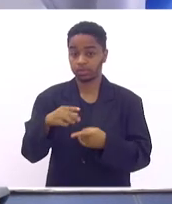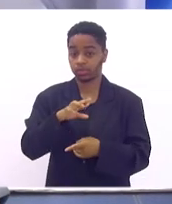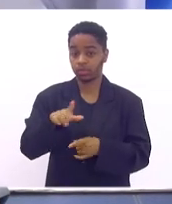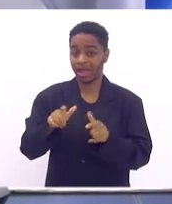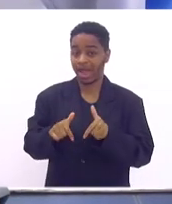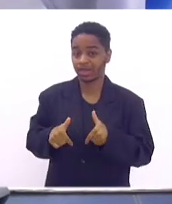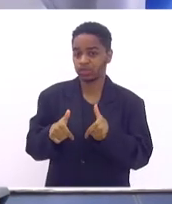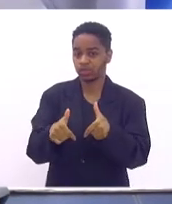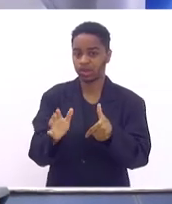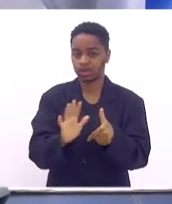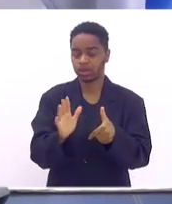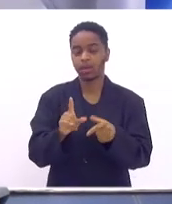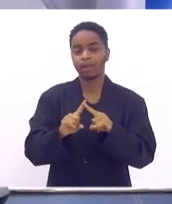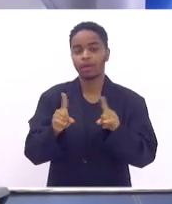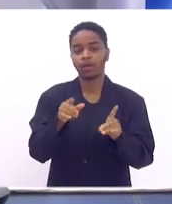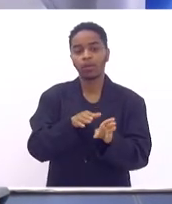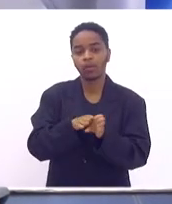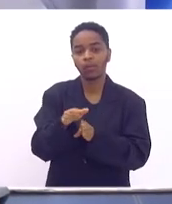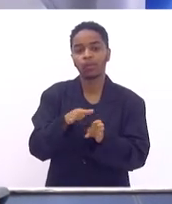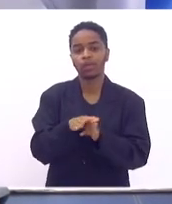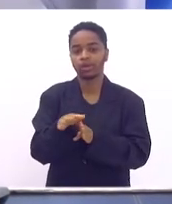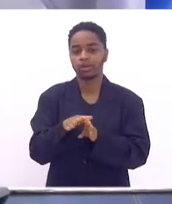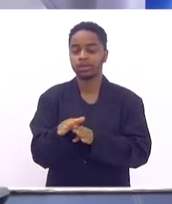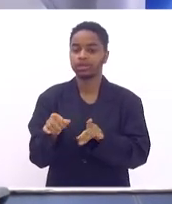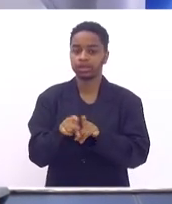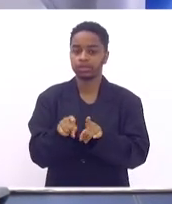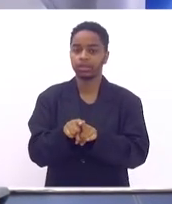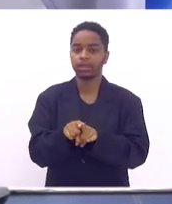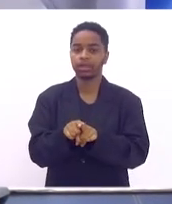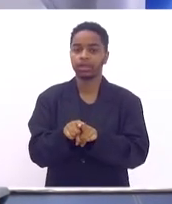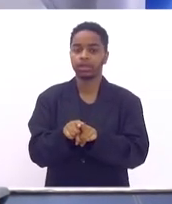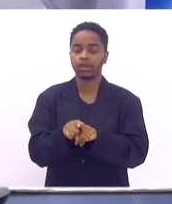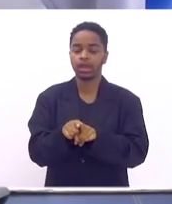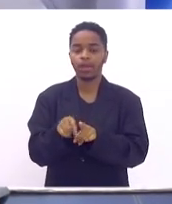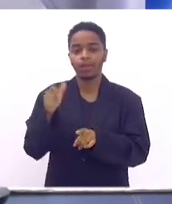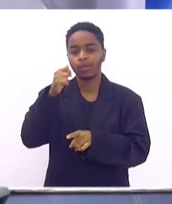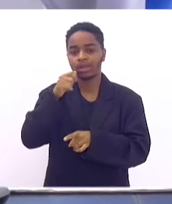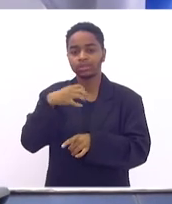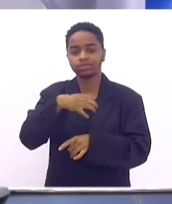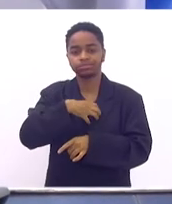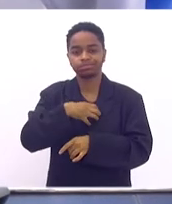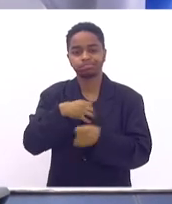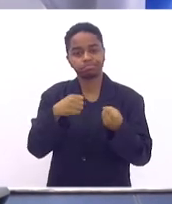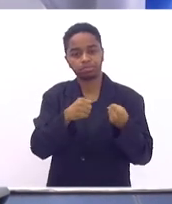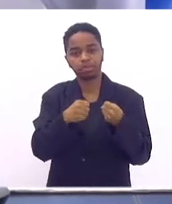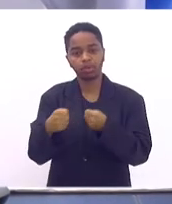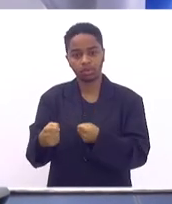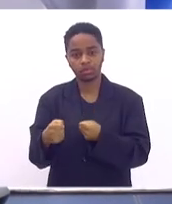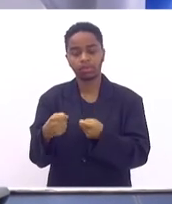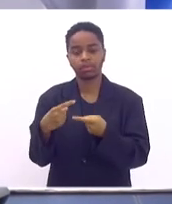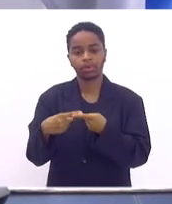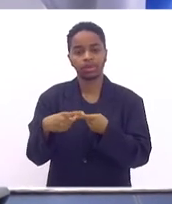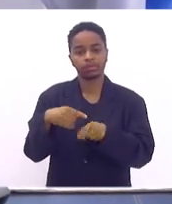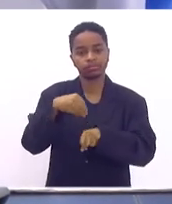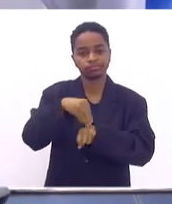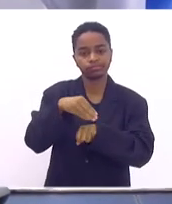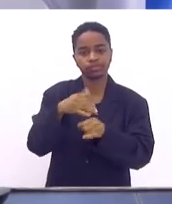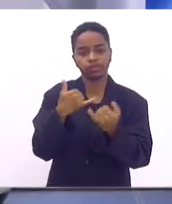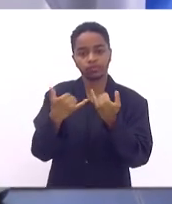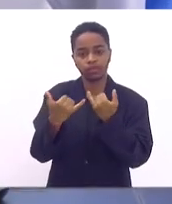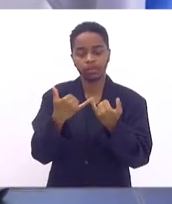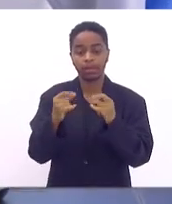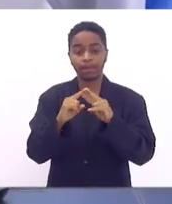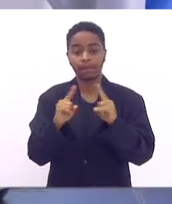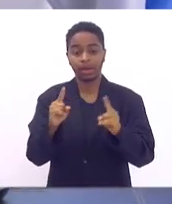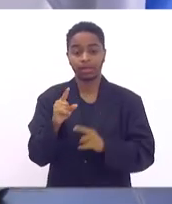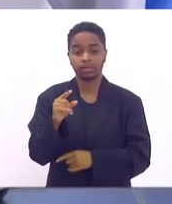mas sim para orientar, e isso empodera a mulher, porque informação é poder, né? Mas, na fala da doutora